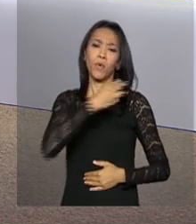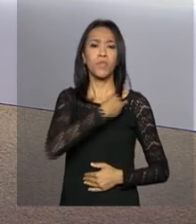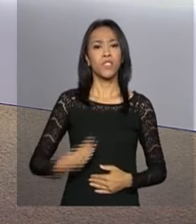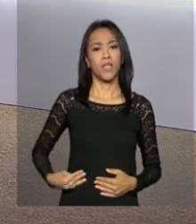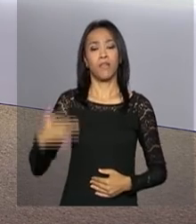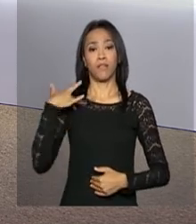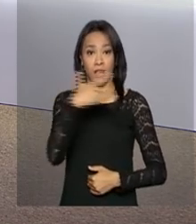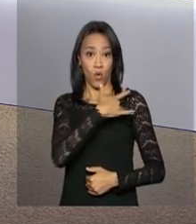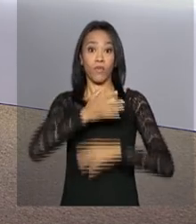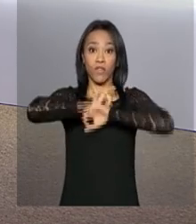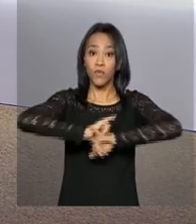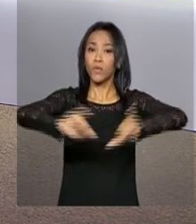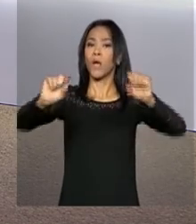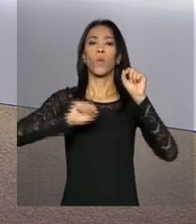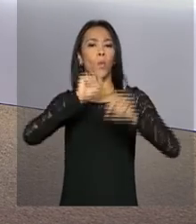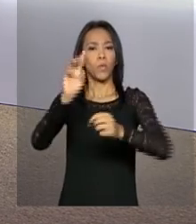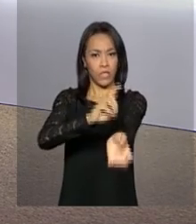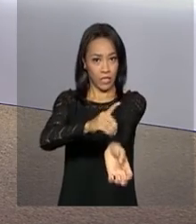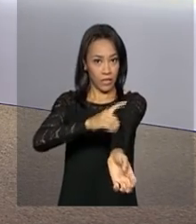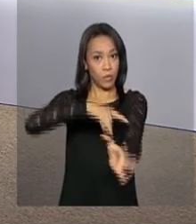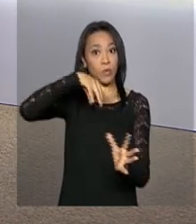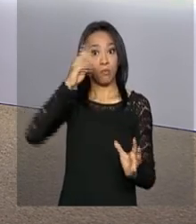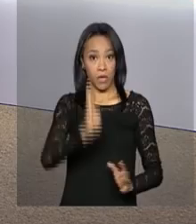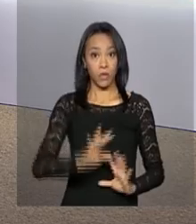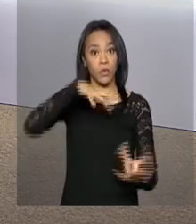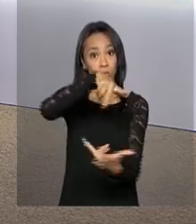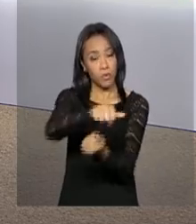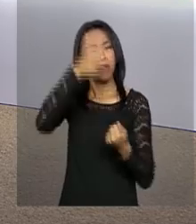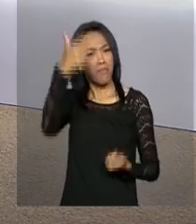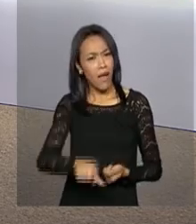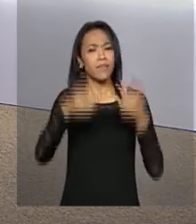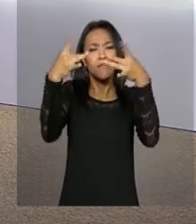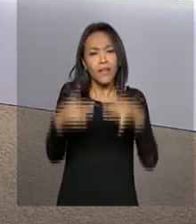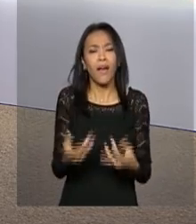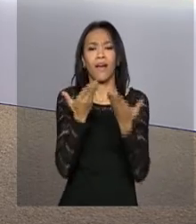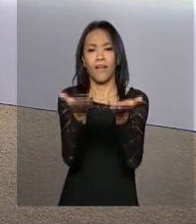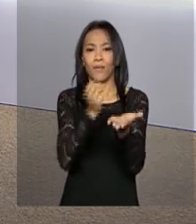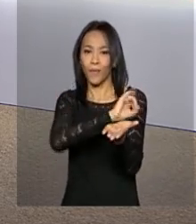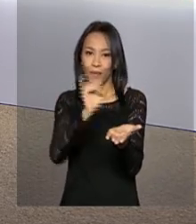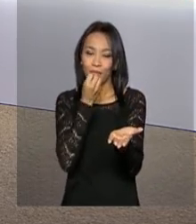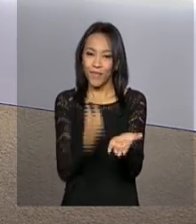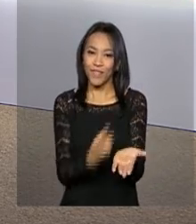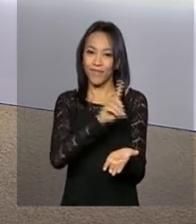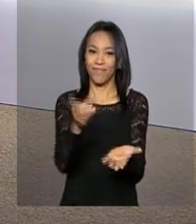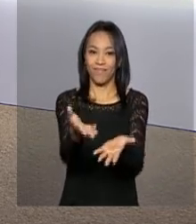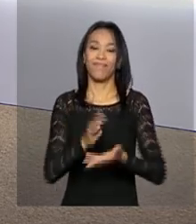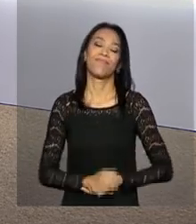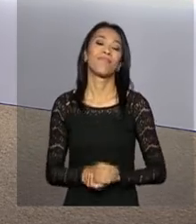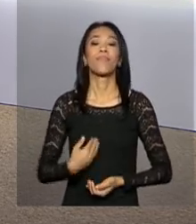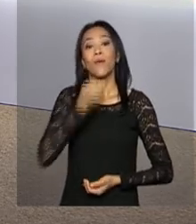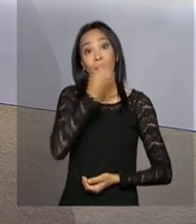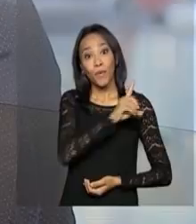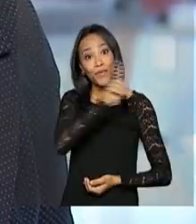a diabetes no Brasil e no mundo. A repórter Daniela Almeida tem outras informações sobre estes assuntos. Oi, Daniela, bom dia. Bom